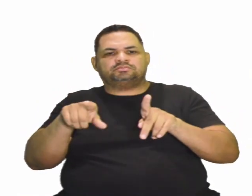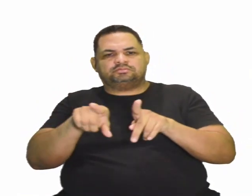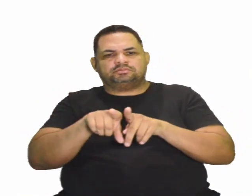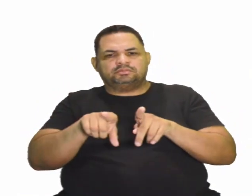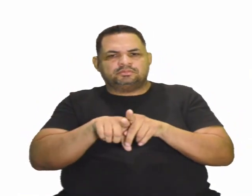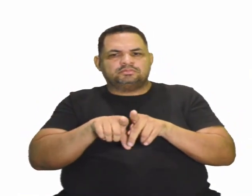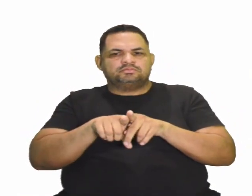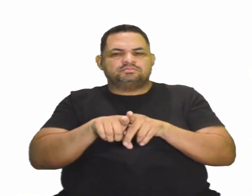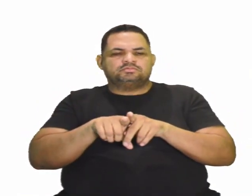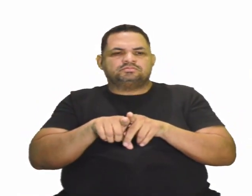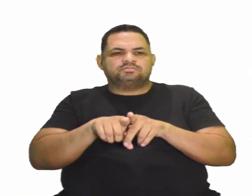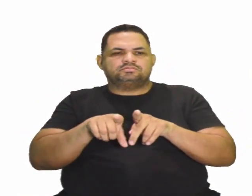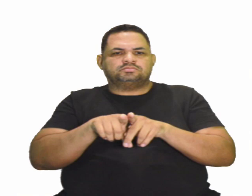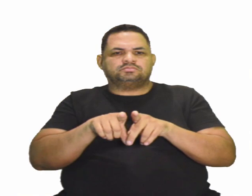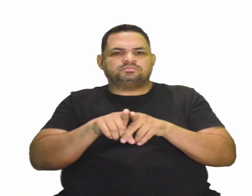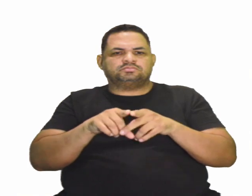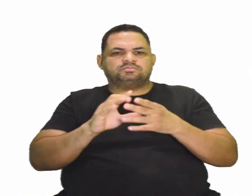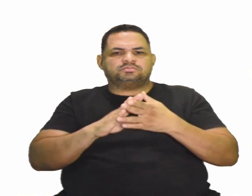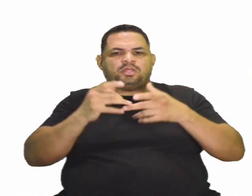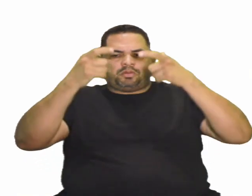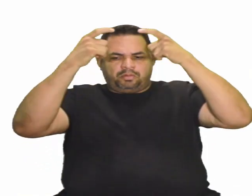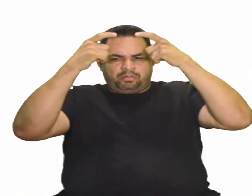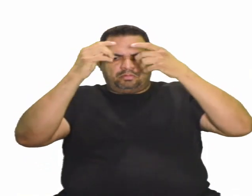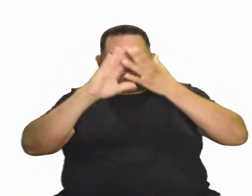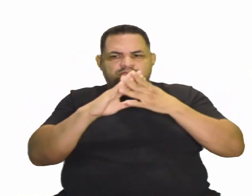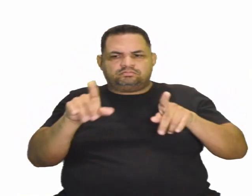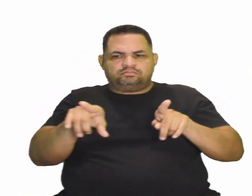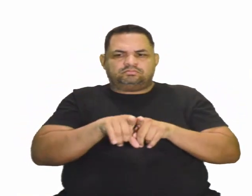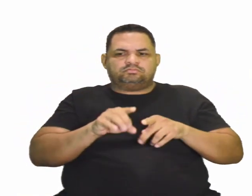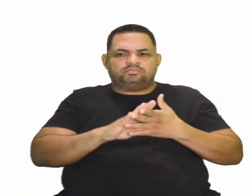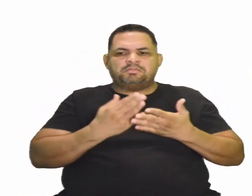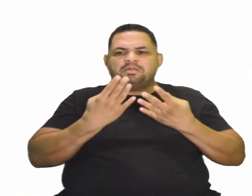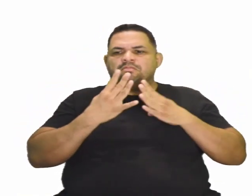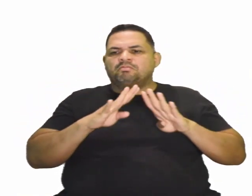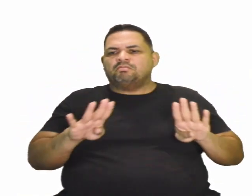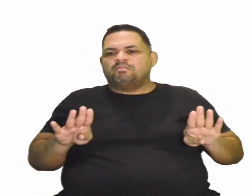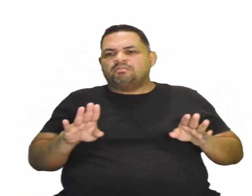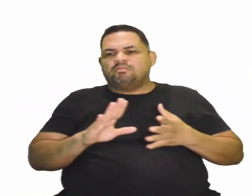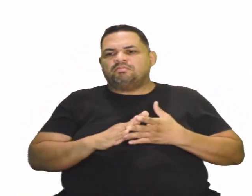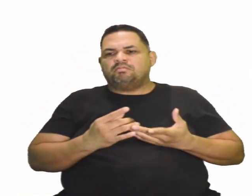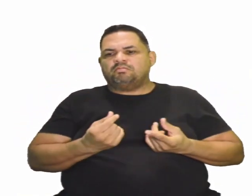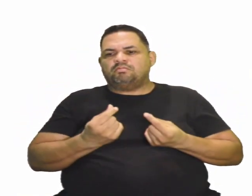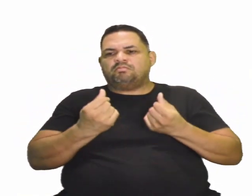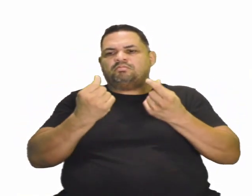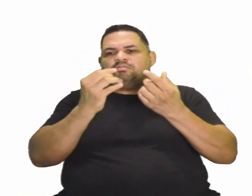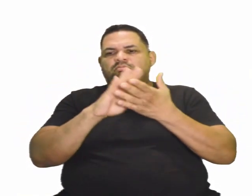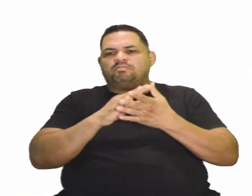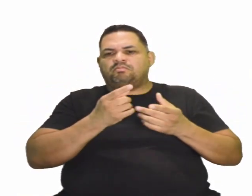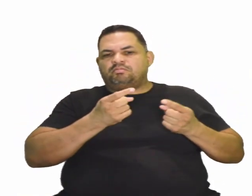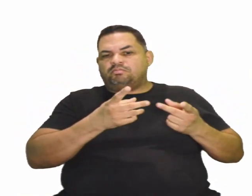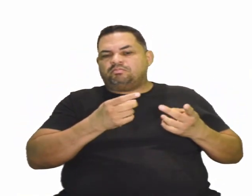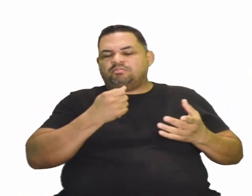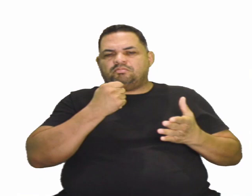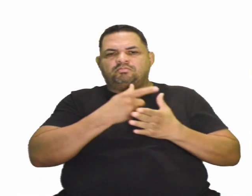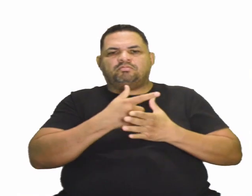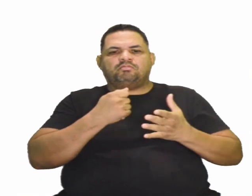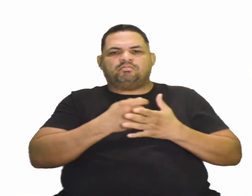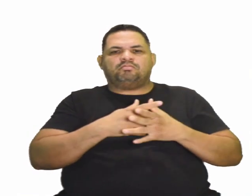pela monarquia ou por burgueses, né? Homens ricos da época, para fazer obras de